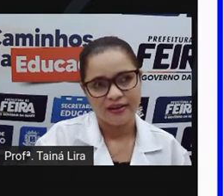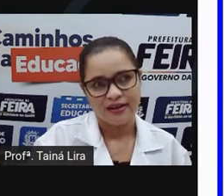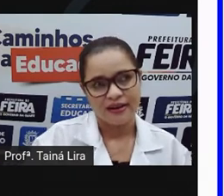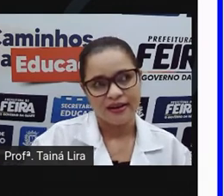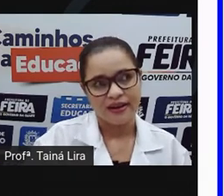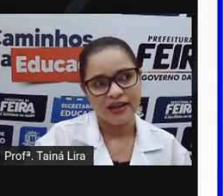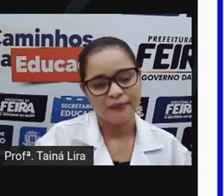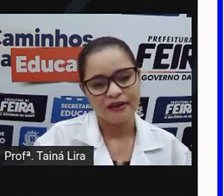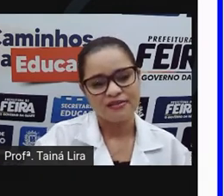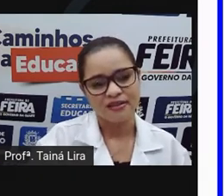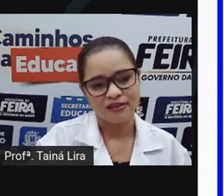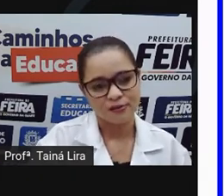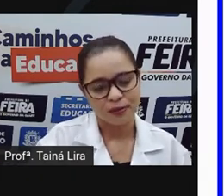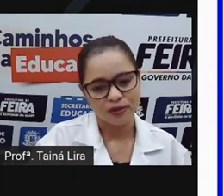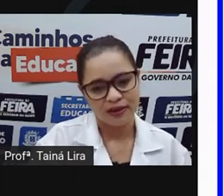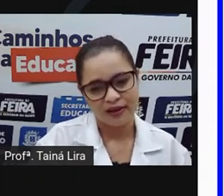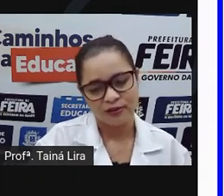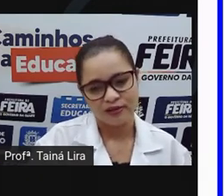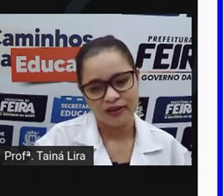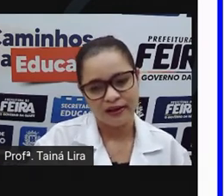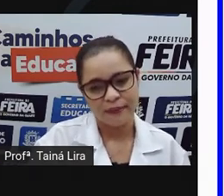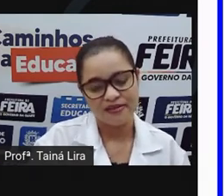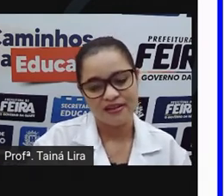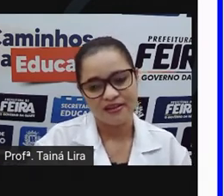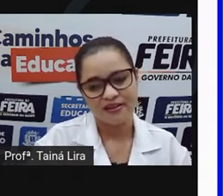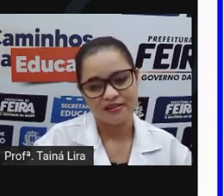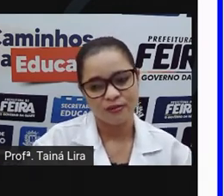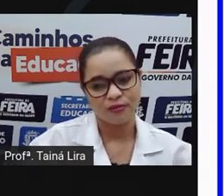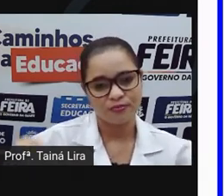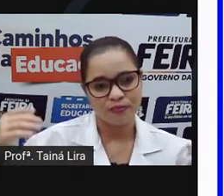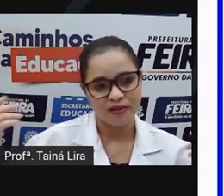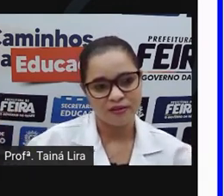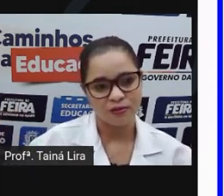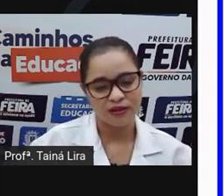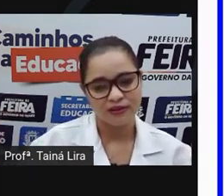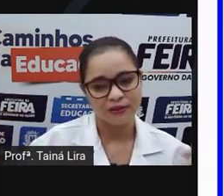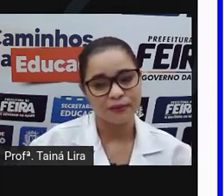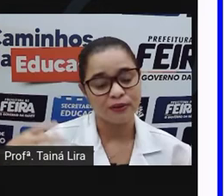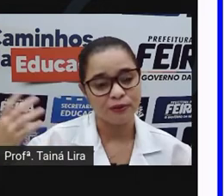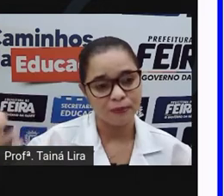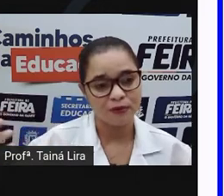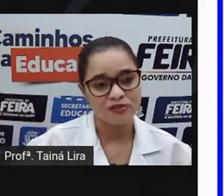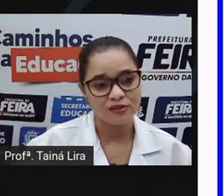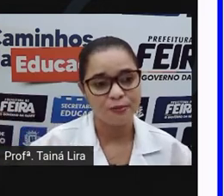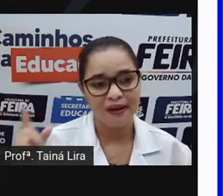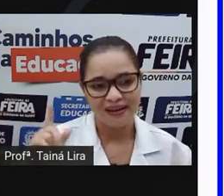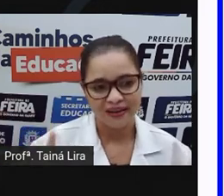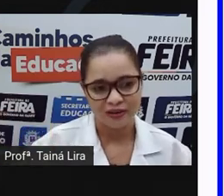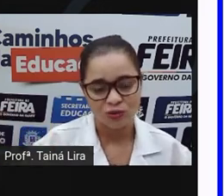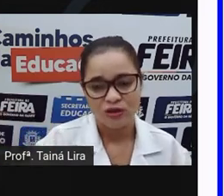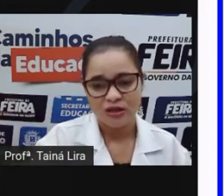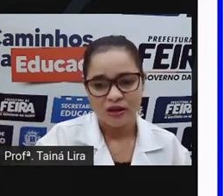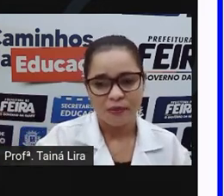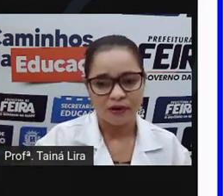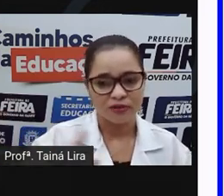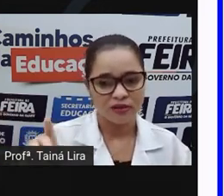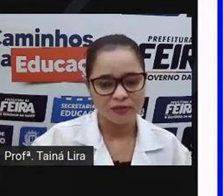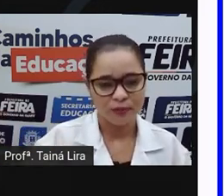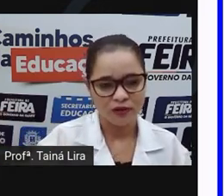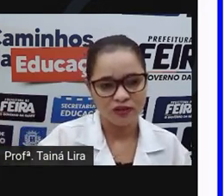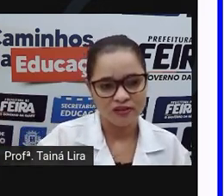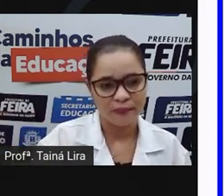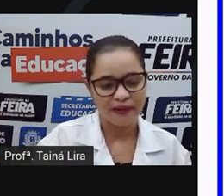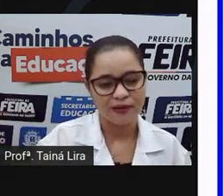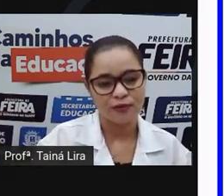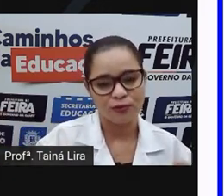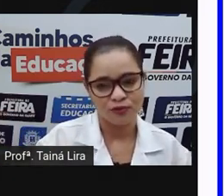elétrica, ele para ser transportado, né, apesar dela ser mais segura, ela também não é um processo barato, porque o